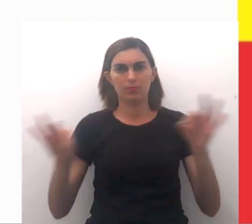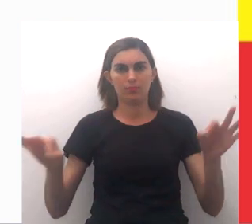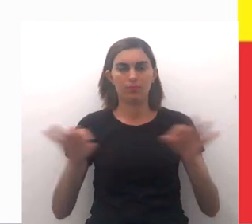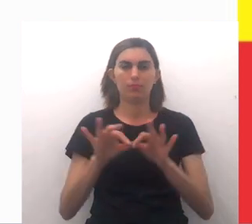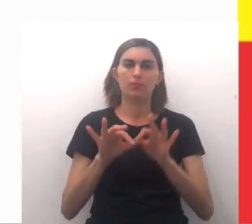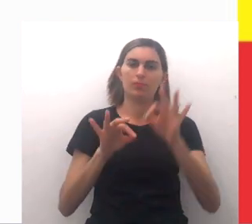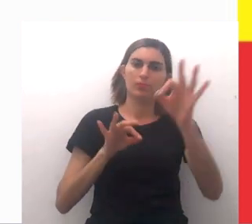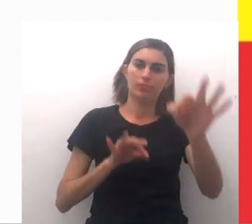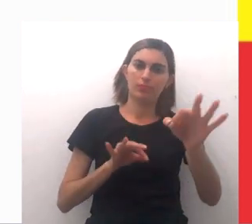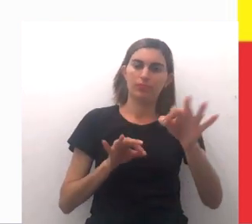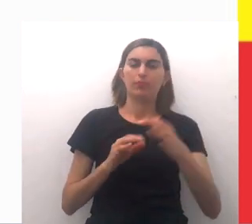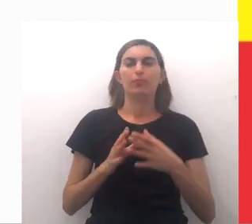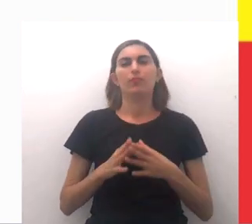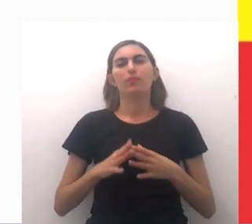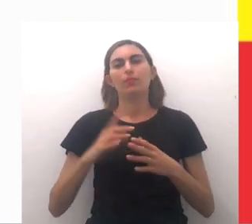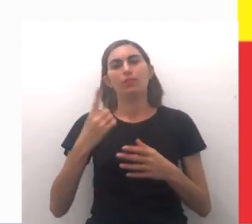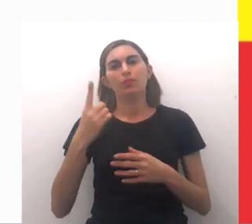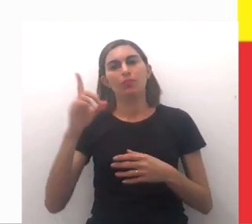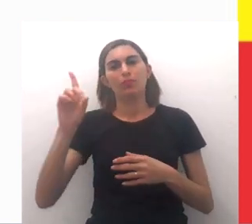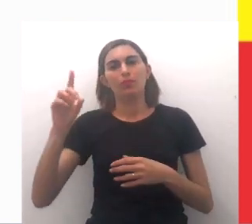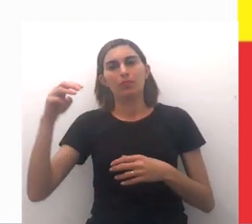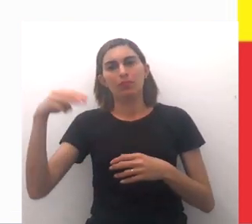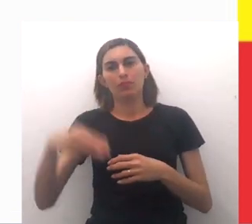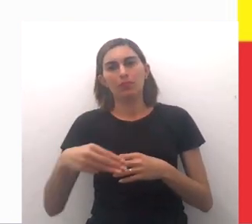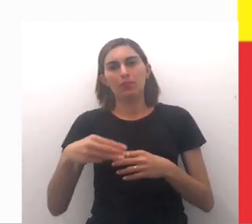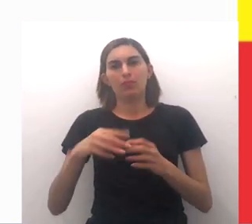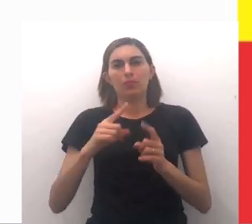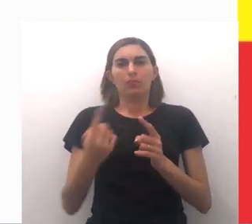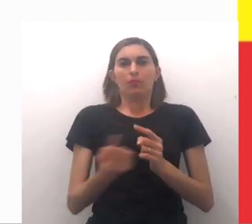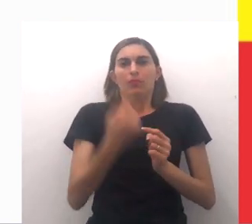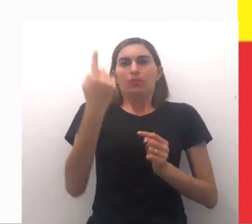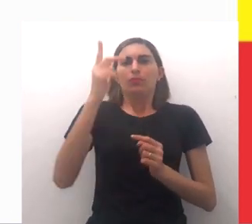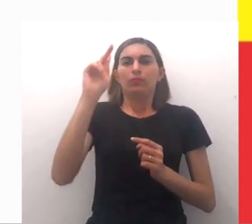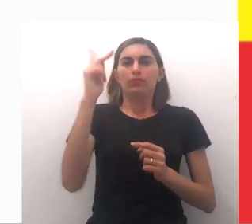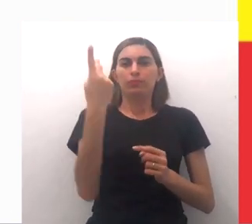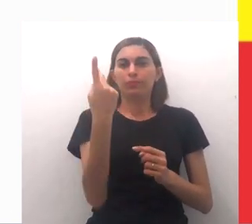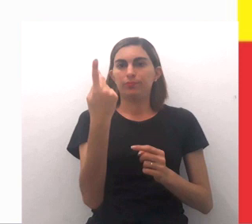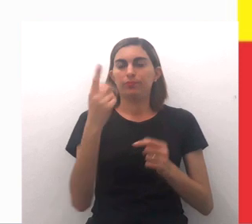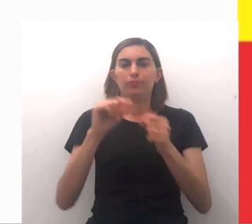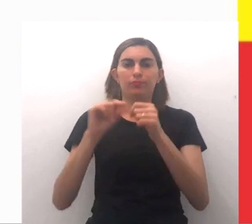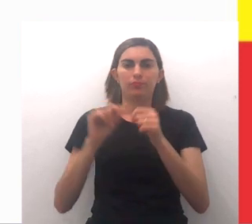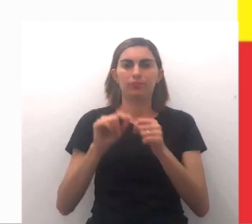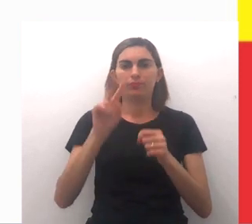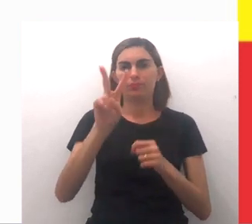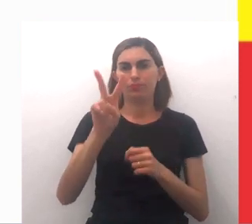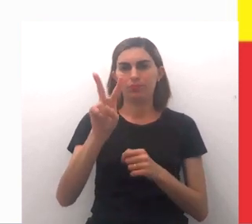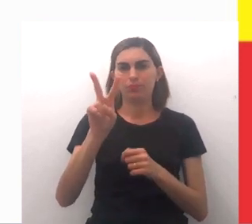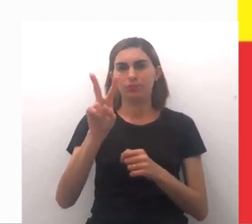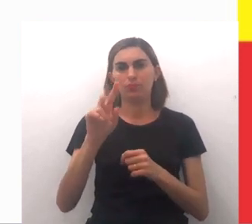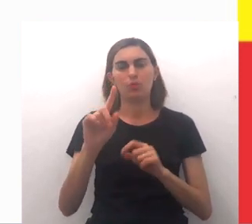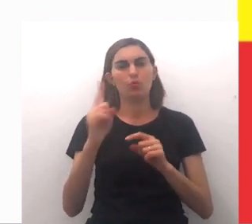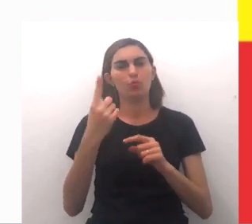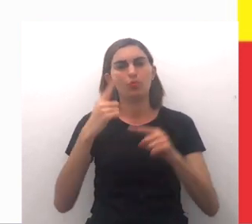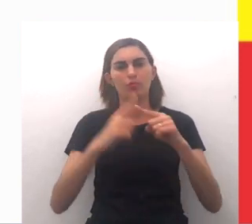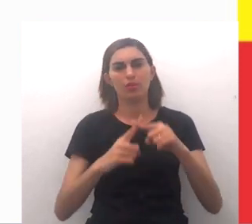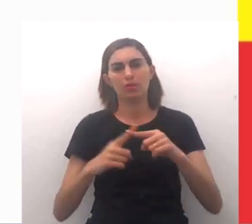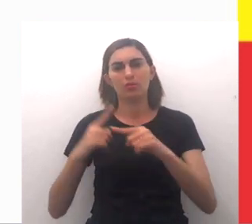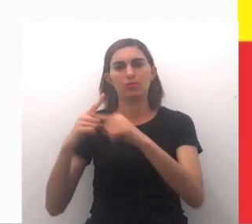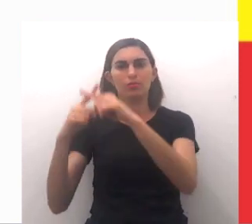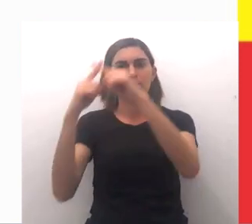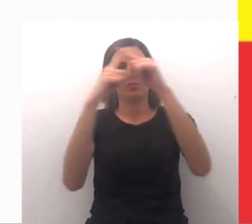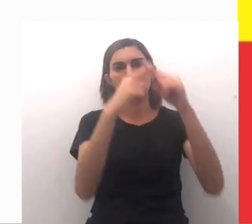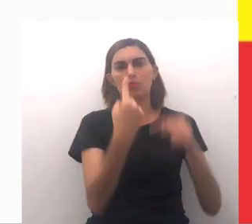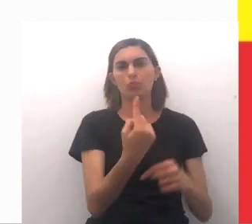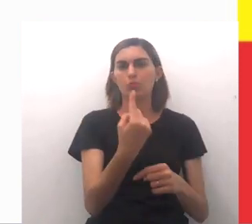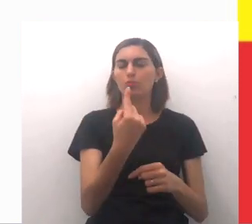decímetro de comprimento e 1 decímetro de altura. Realizando o volume, 1 vezes 1 vezes 1 é